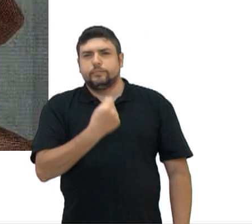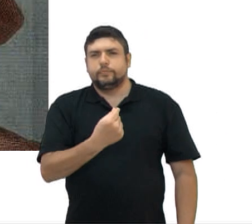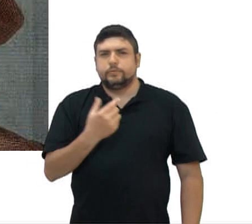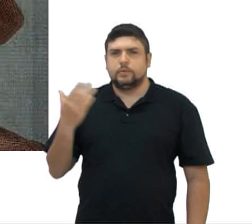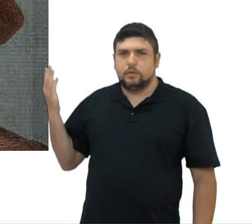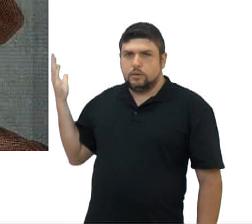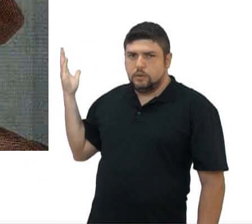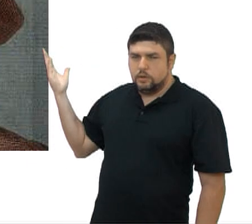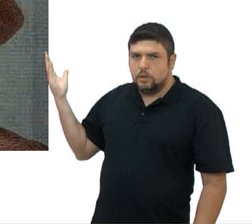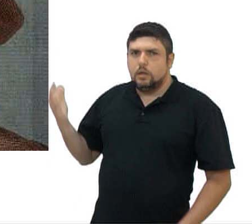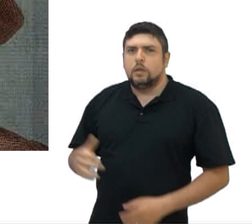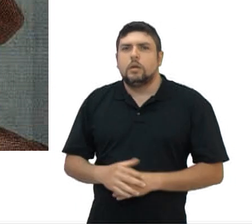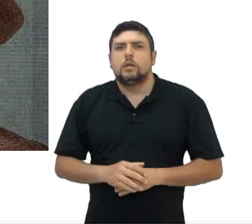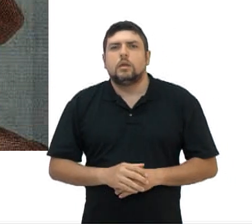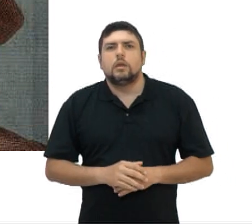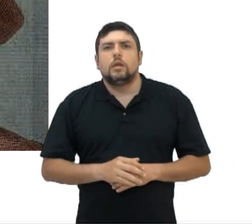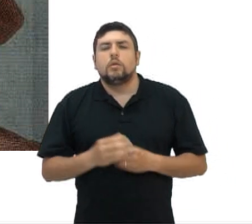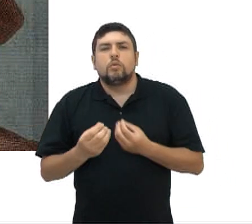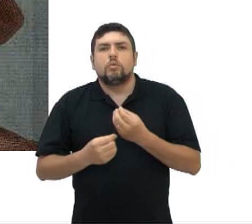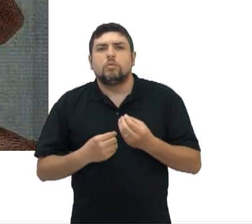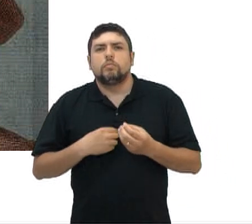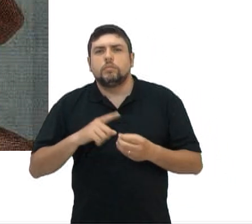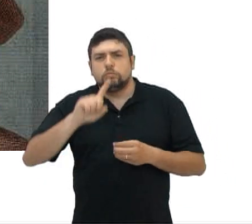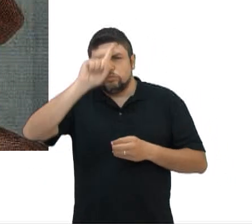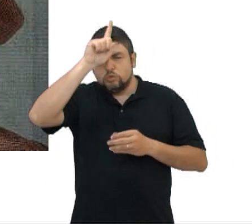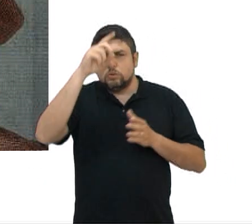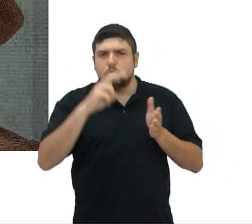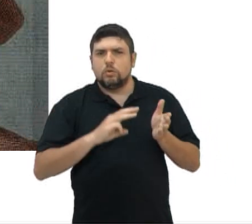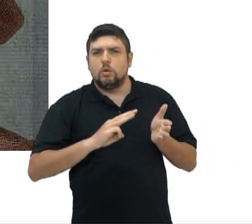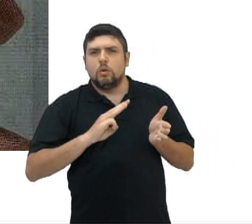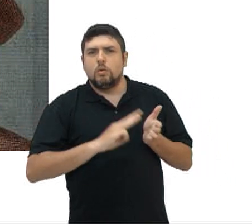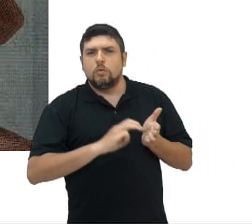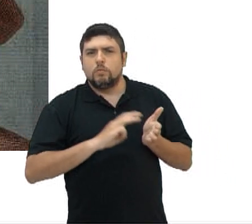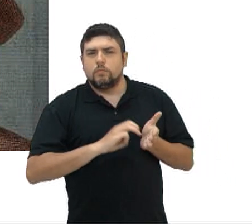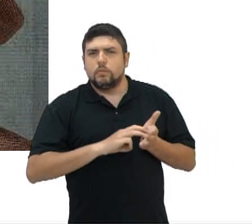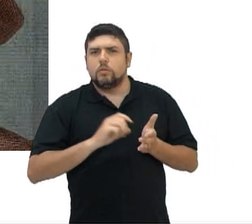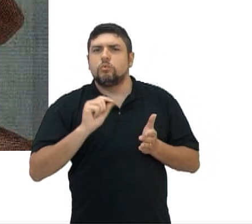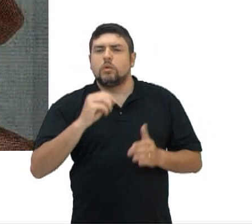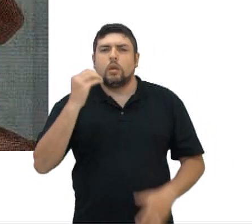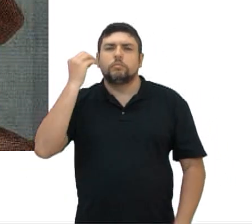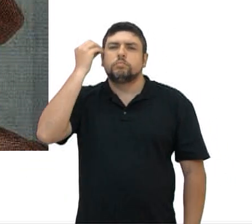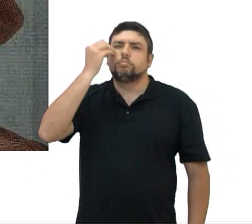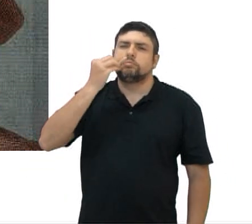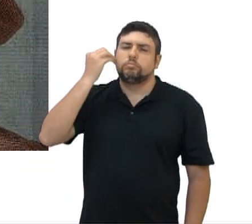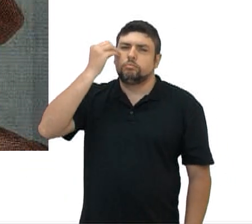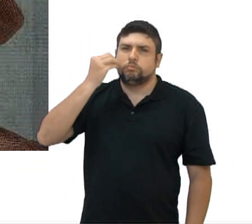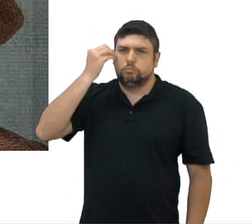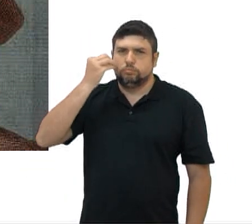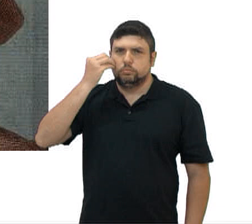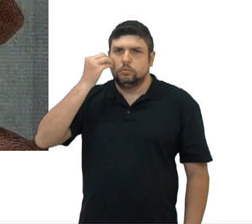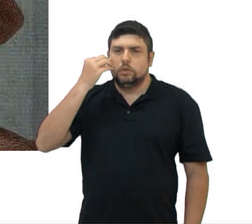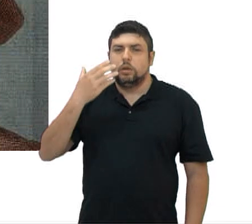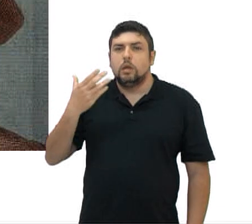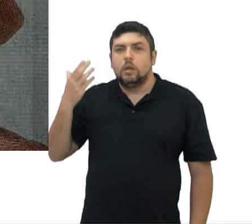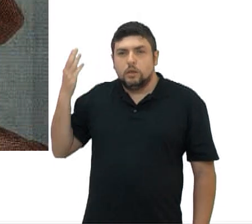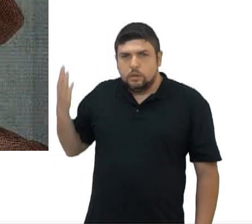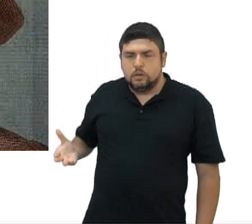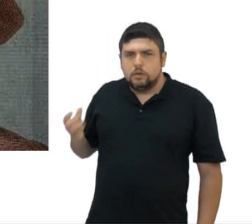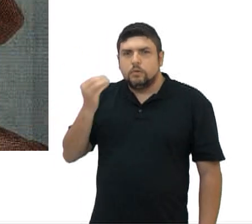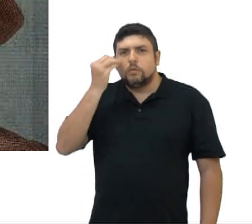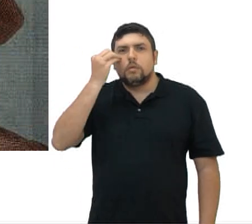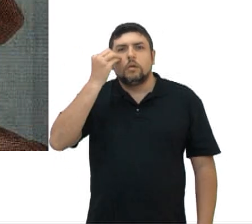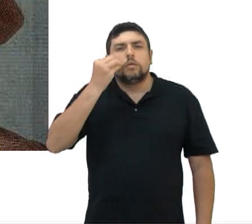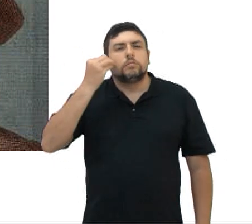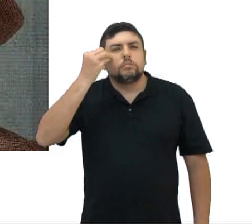filósofo e criador do método científico conhecido por experimental, ajudava a dar impulso aos tempos de